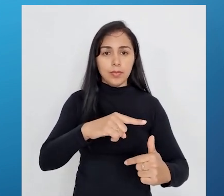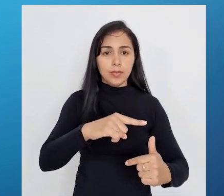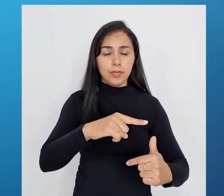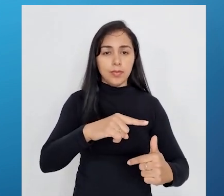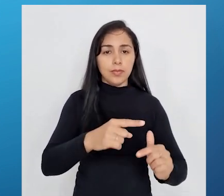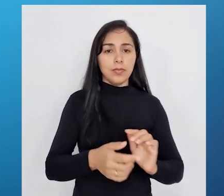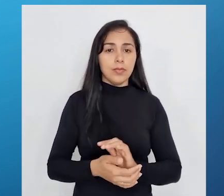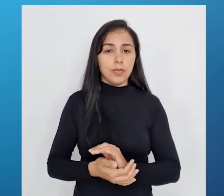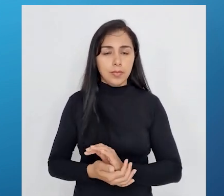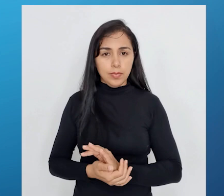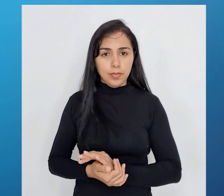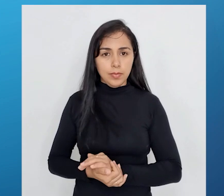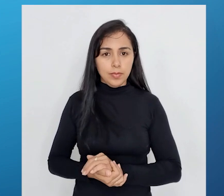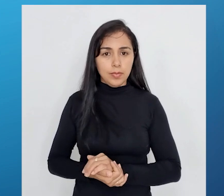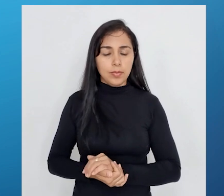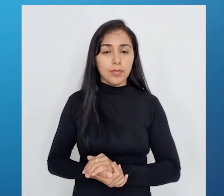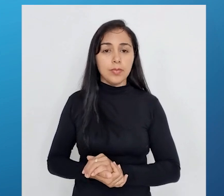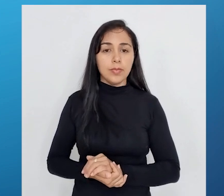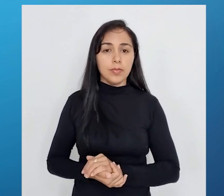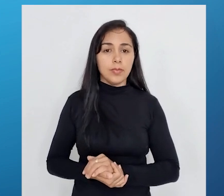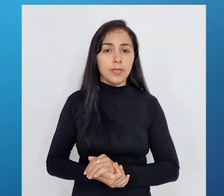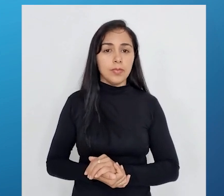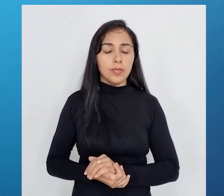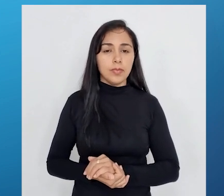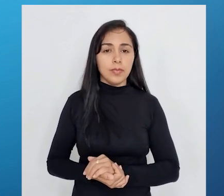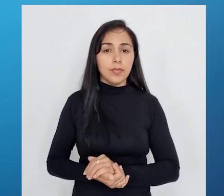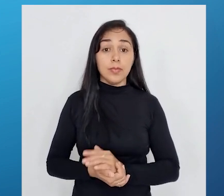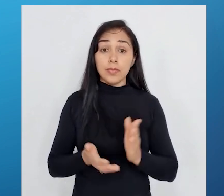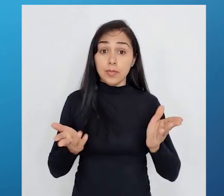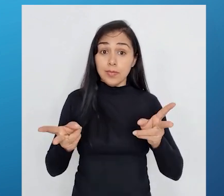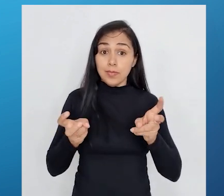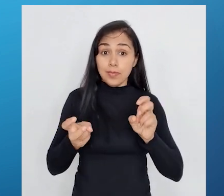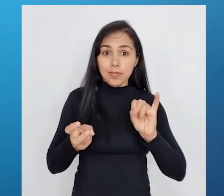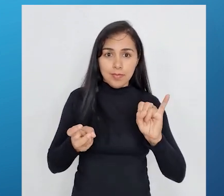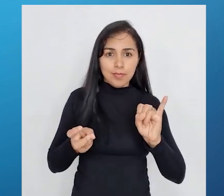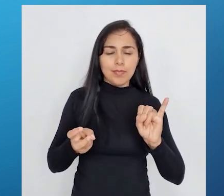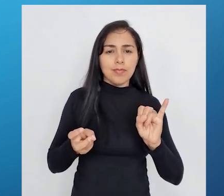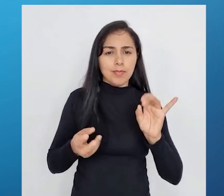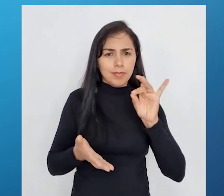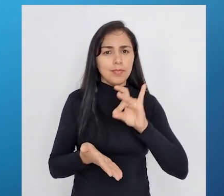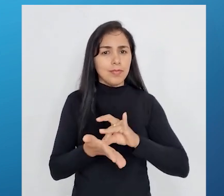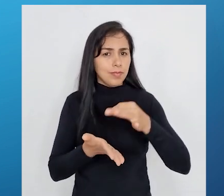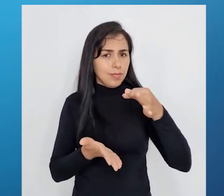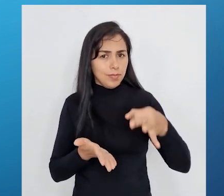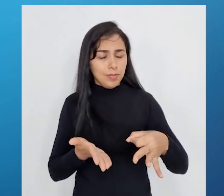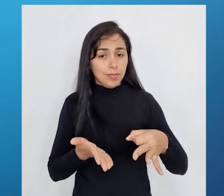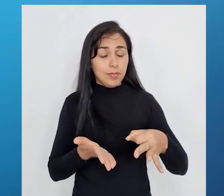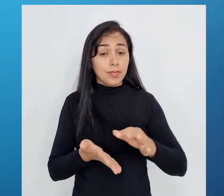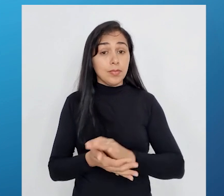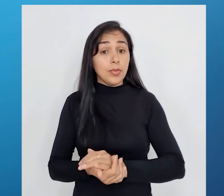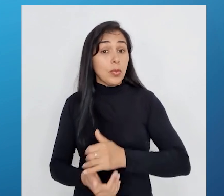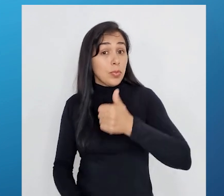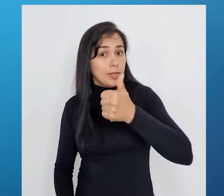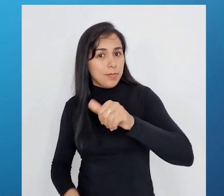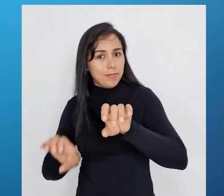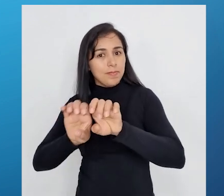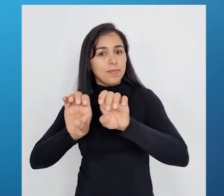Menos 1 sobre 2. Vamos ver se isso faz sentido aqui. Então, quando eu substituir na primeira